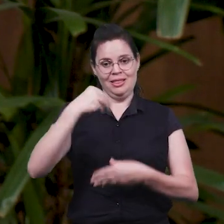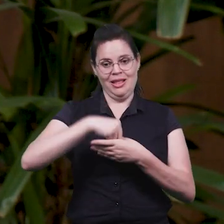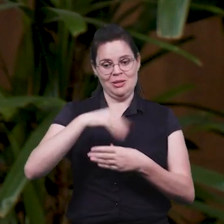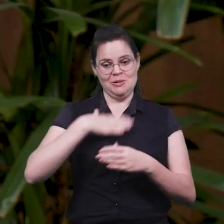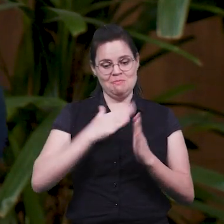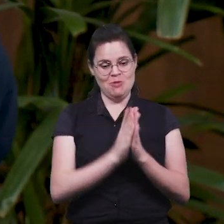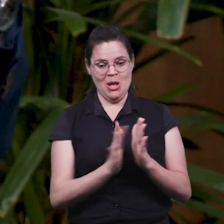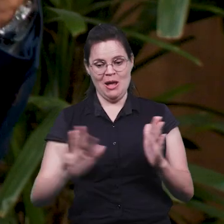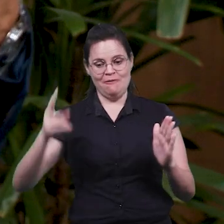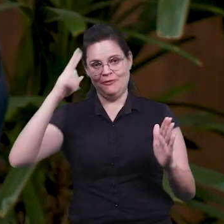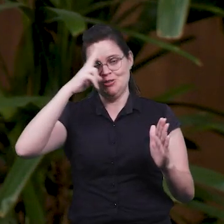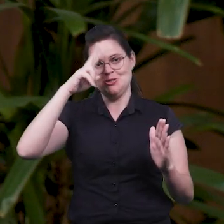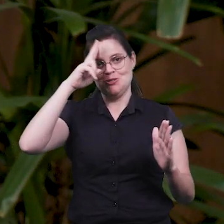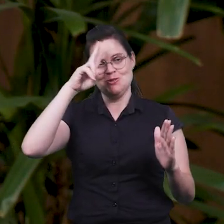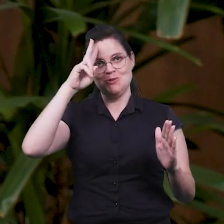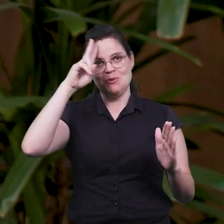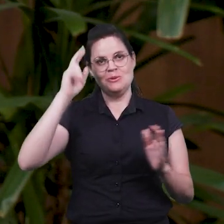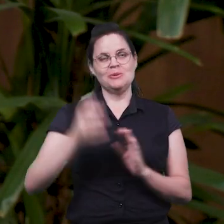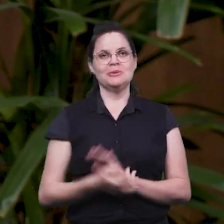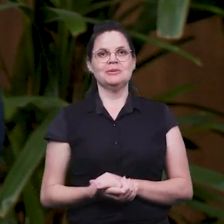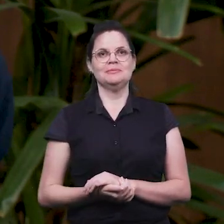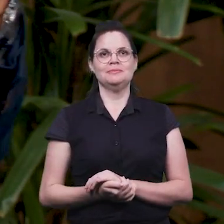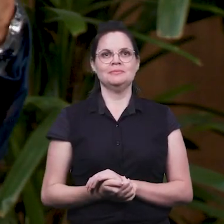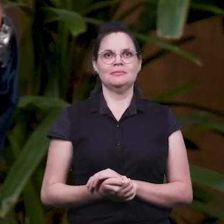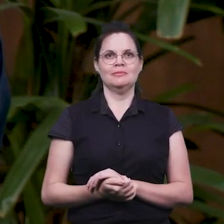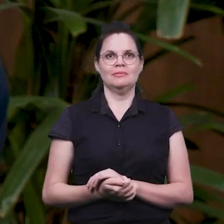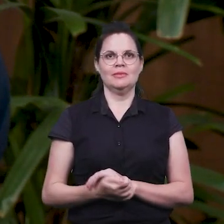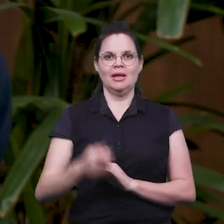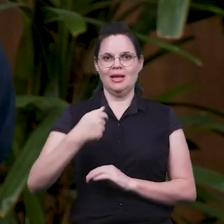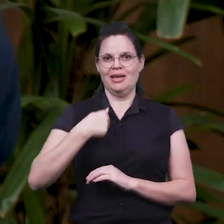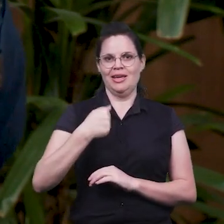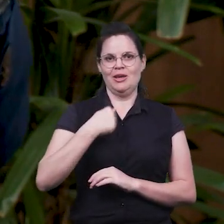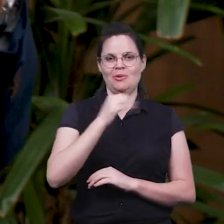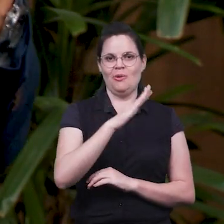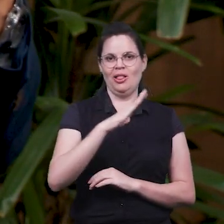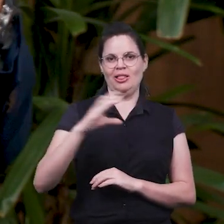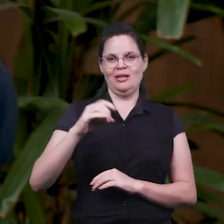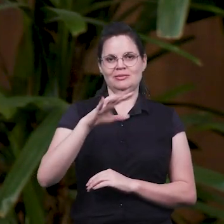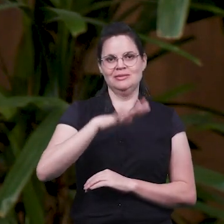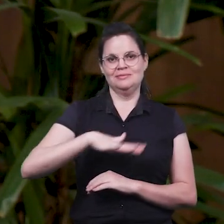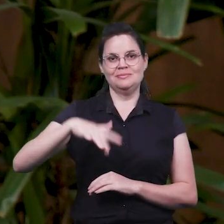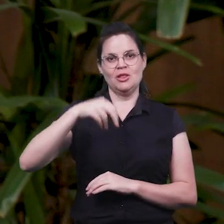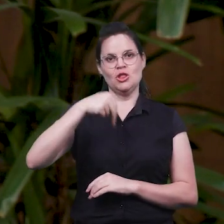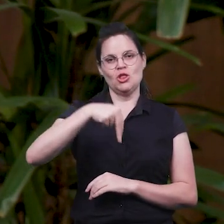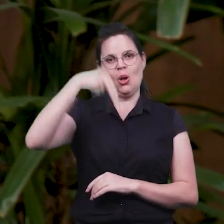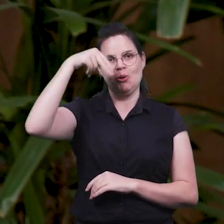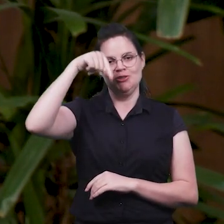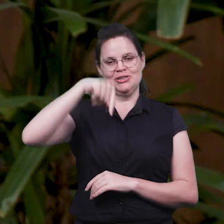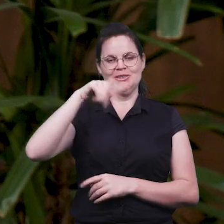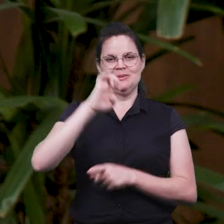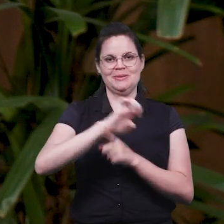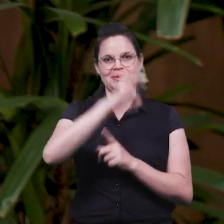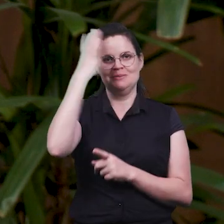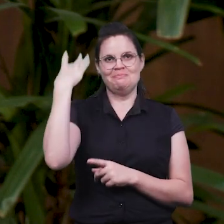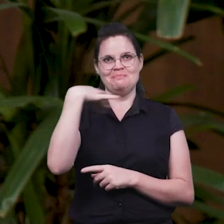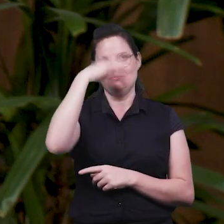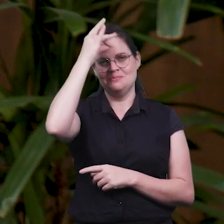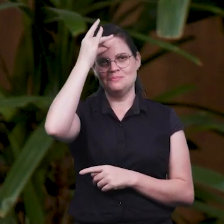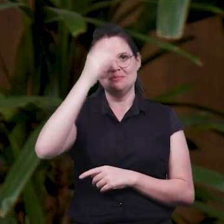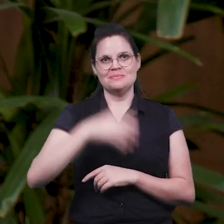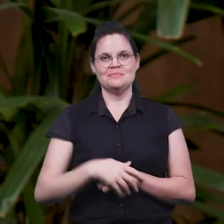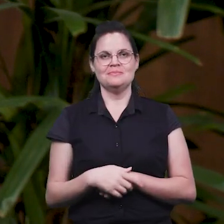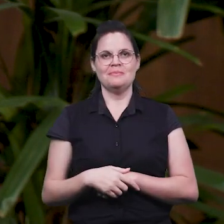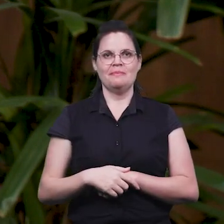né? Ainda quando coordenador lá da região norte do estado, né? Eu